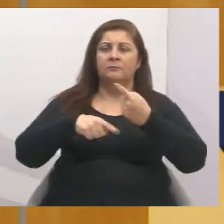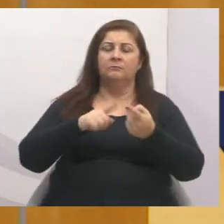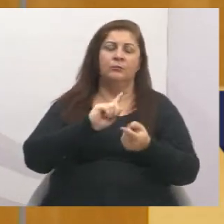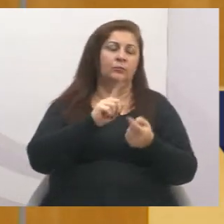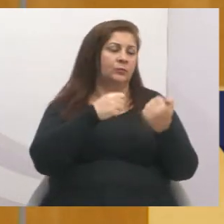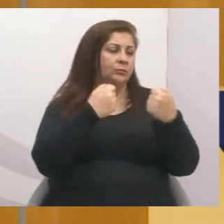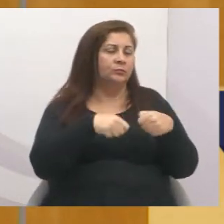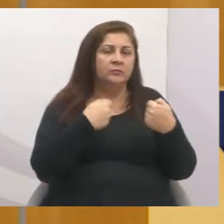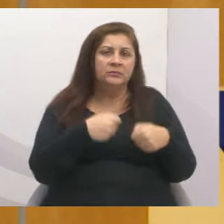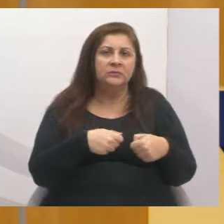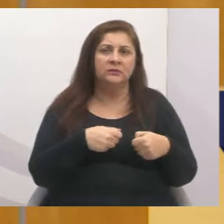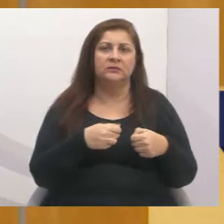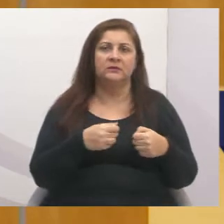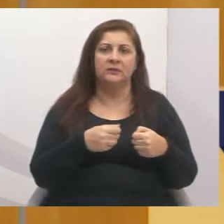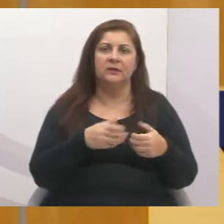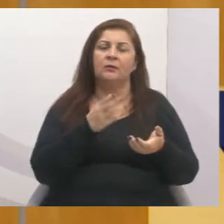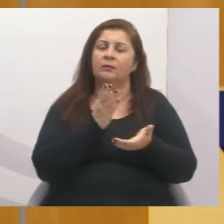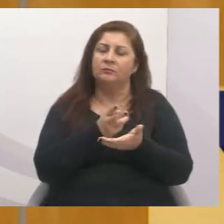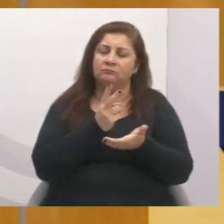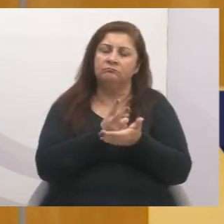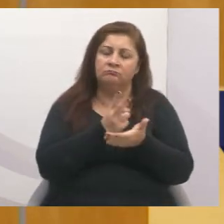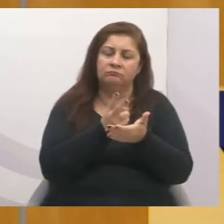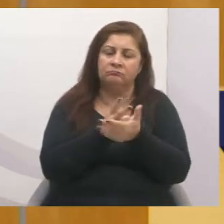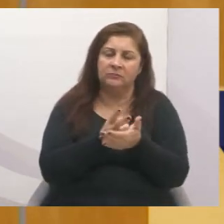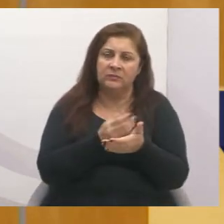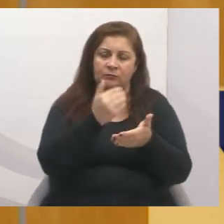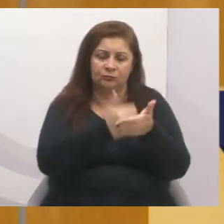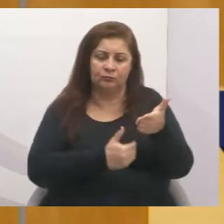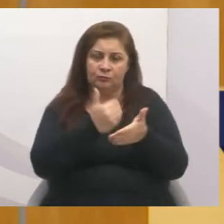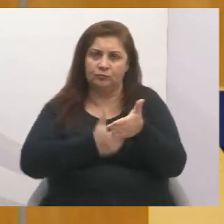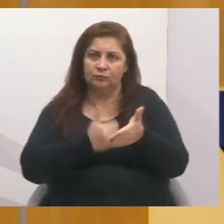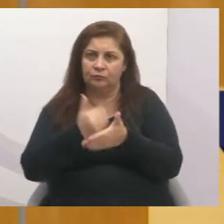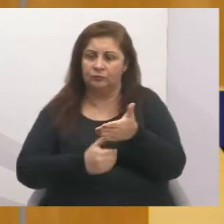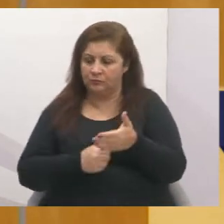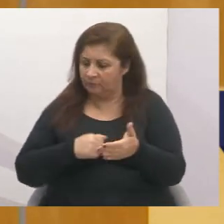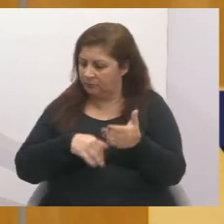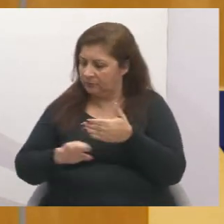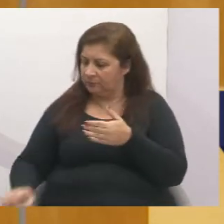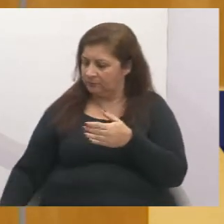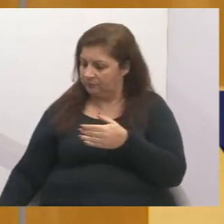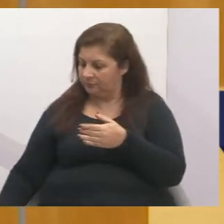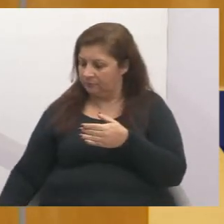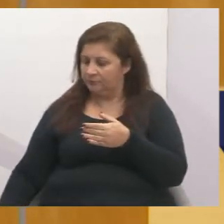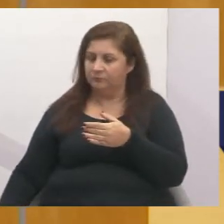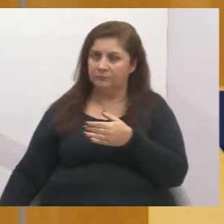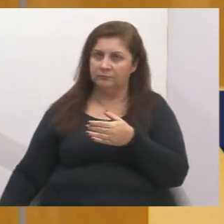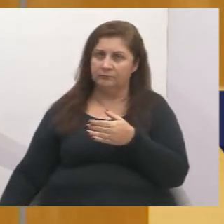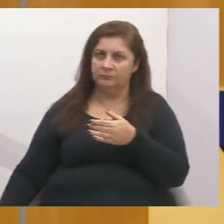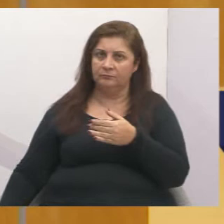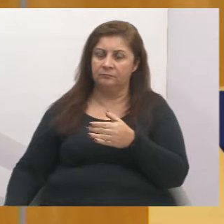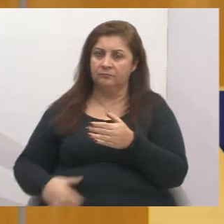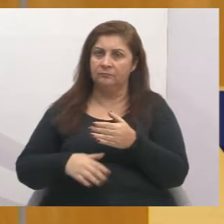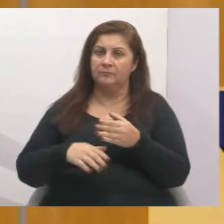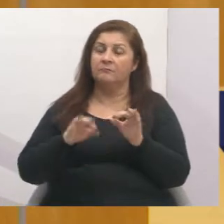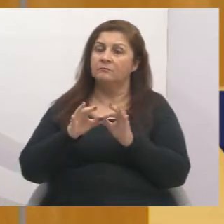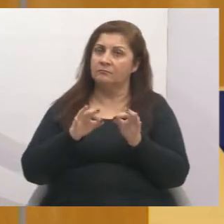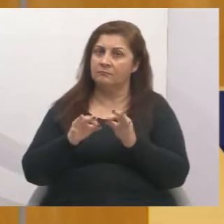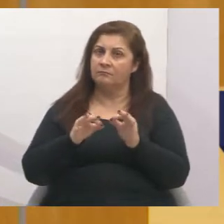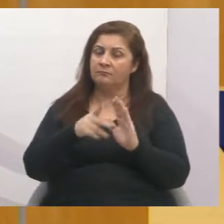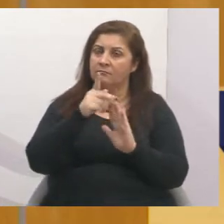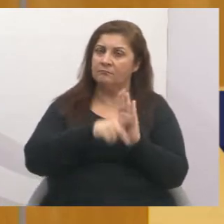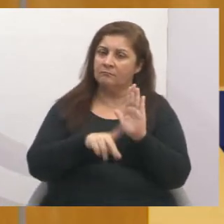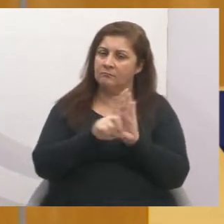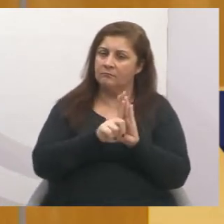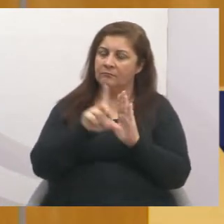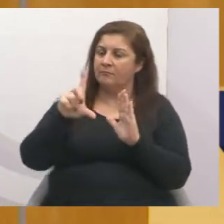desnecessárias, nós imediatamente enviaremos para esta Casa Legislativa projetos de lei que atenuem